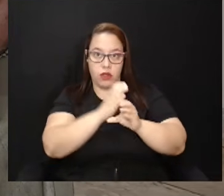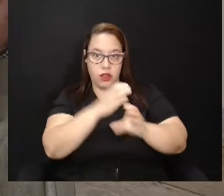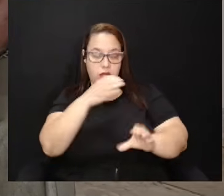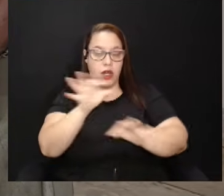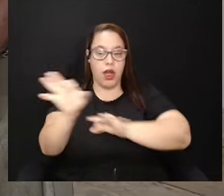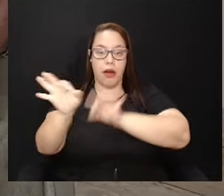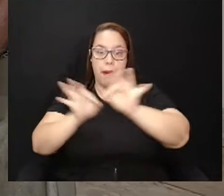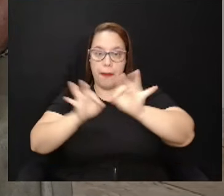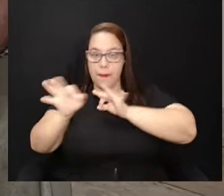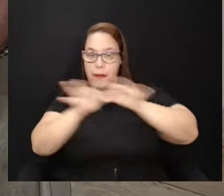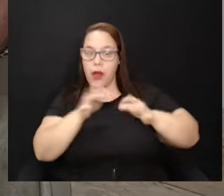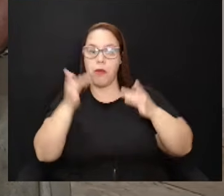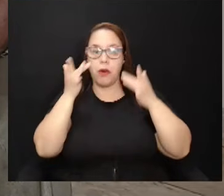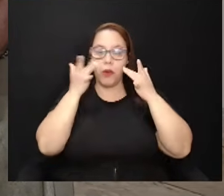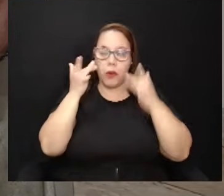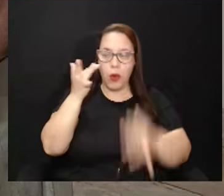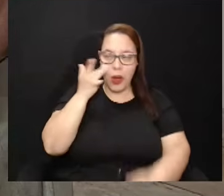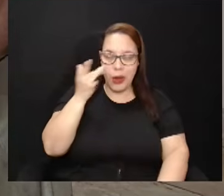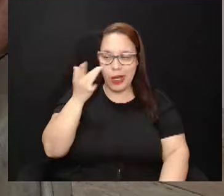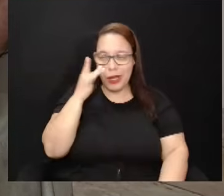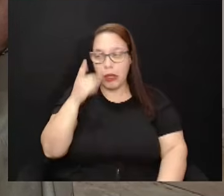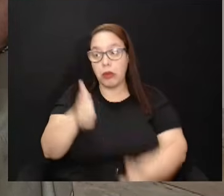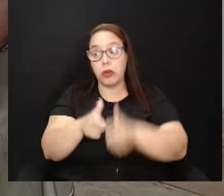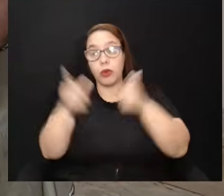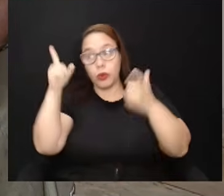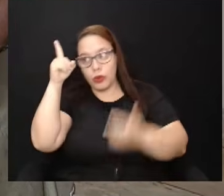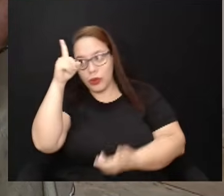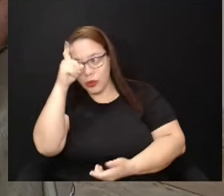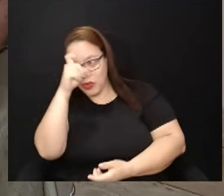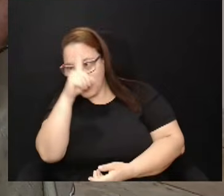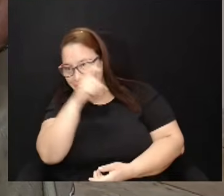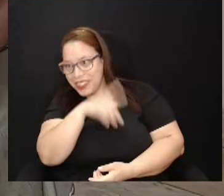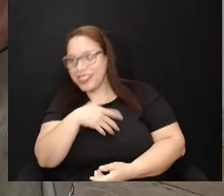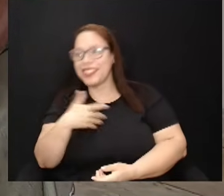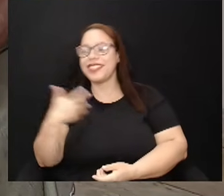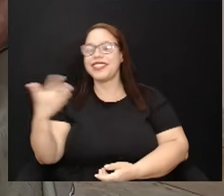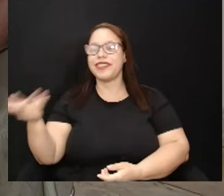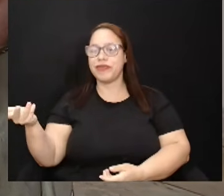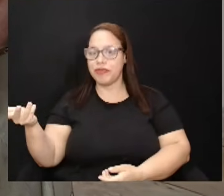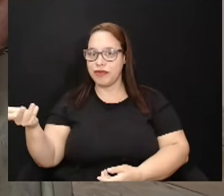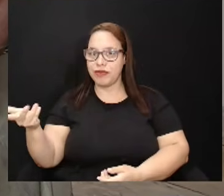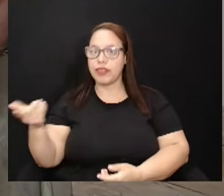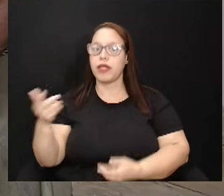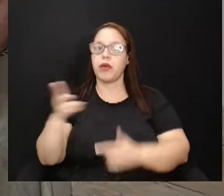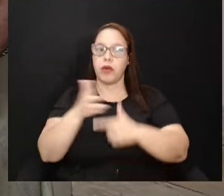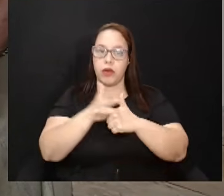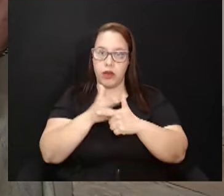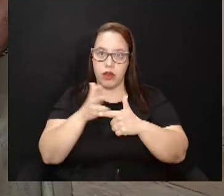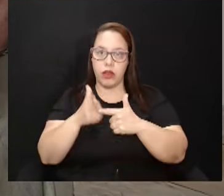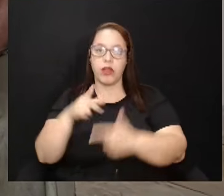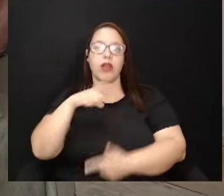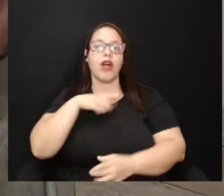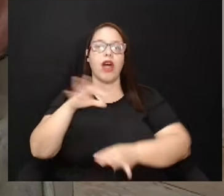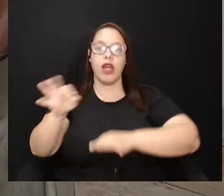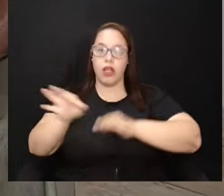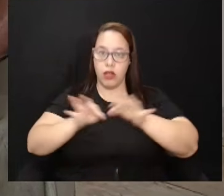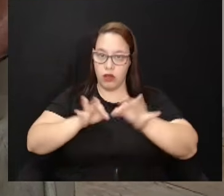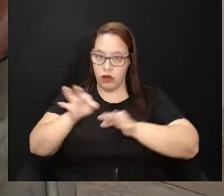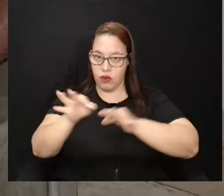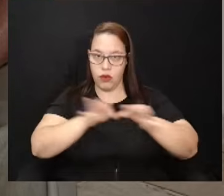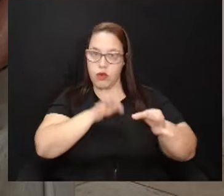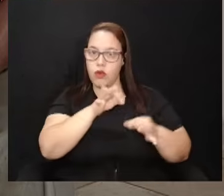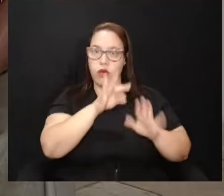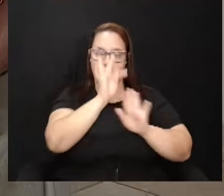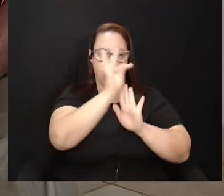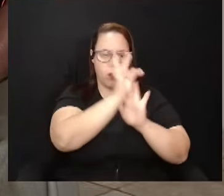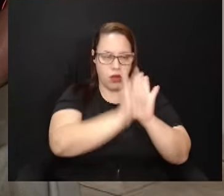ator é muito grande, eram muito grandes. Mesmo em novelas, a gente tem que se preparar para o texto, tem que